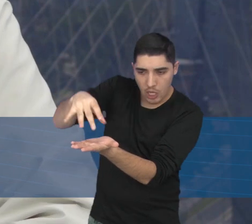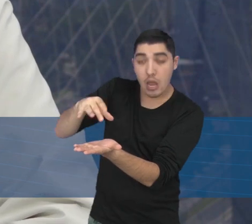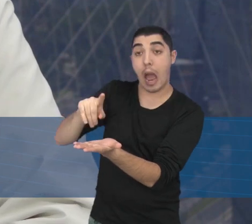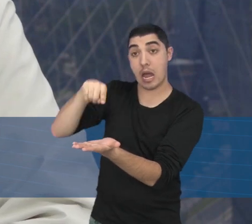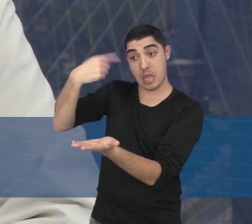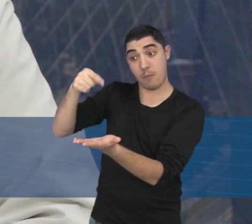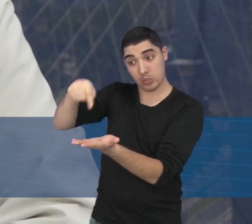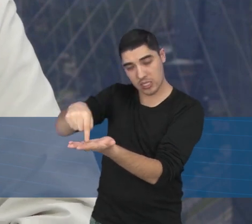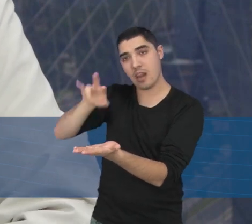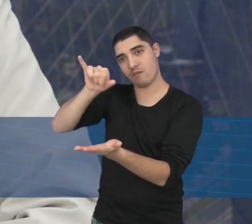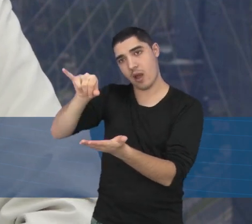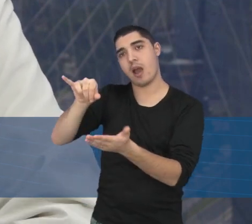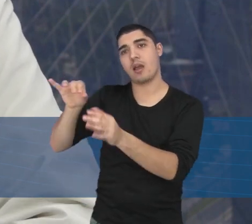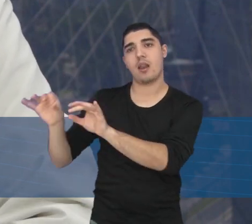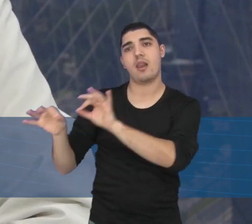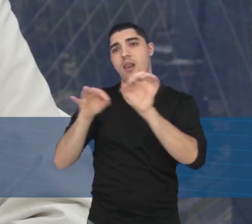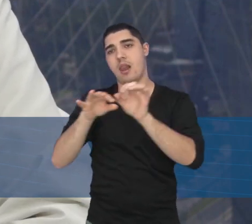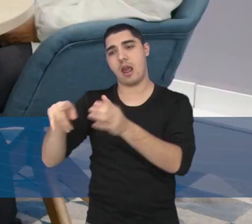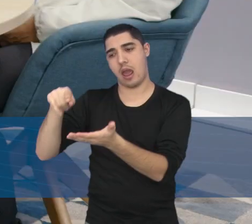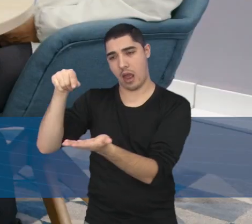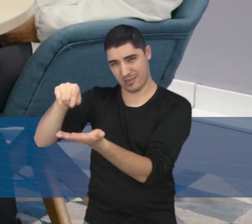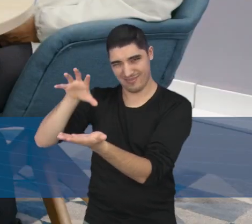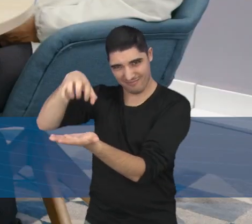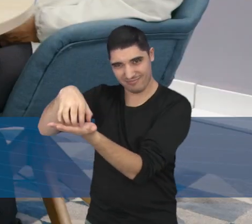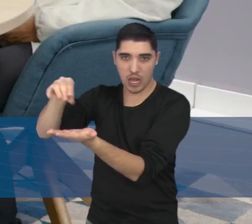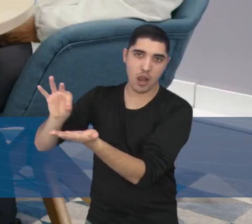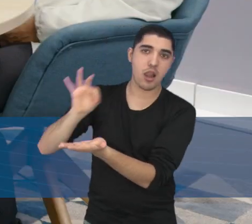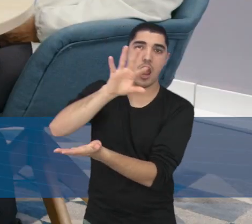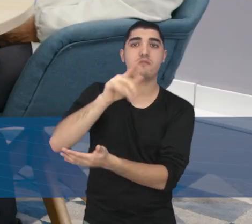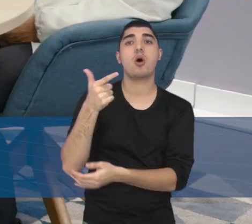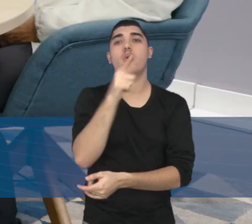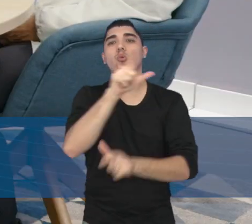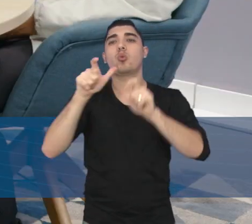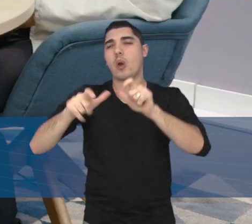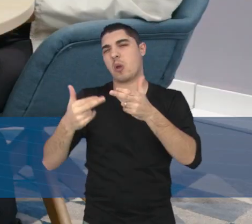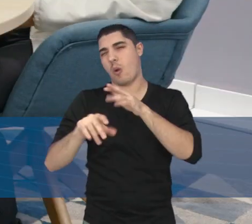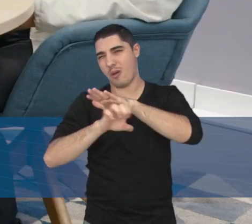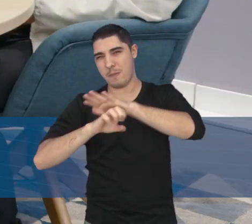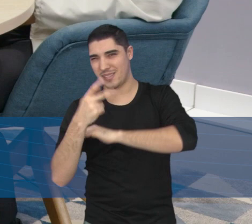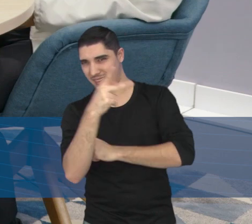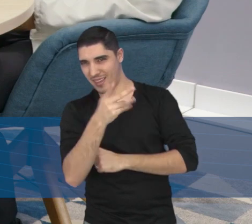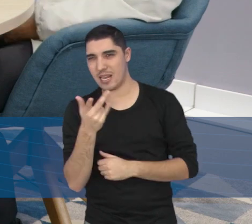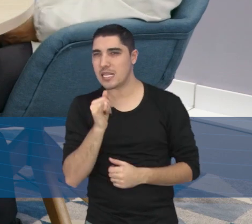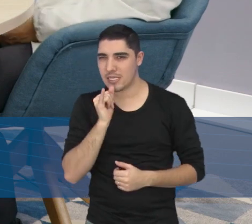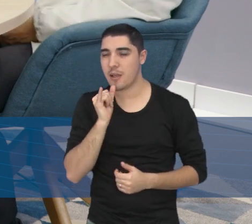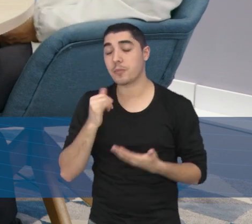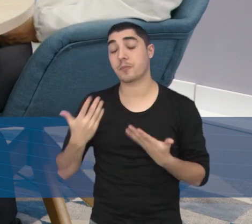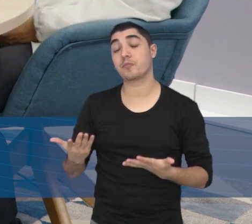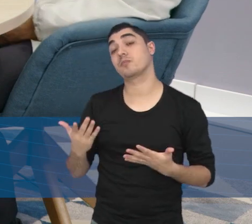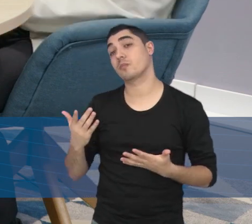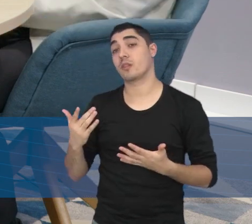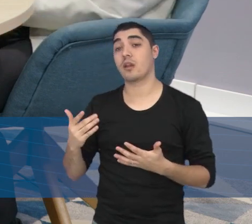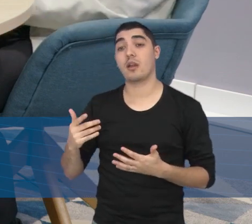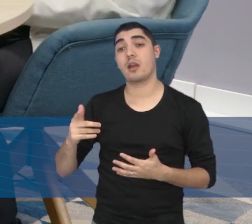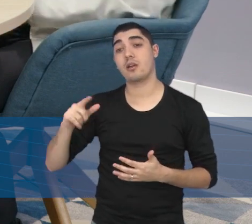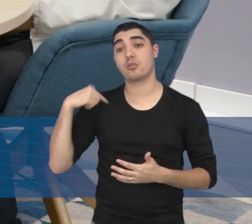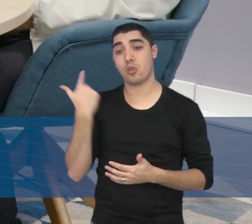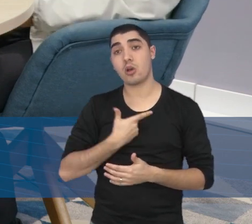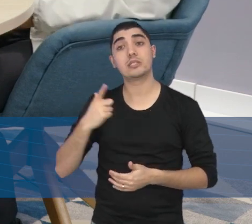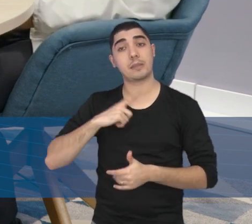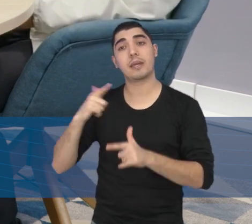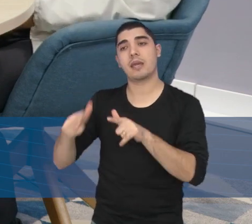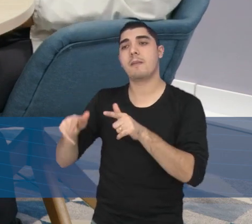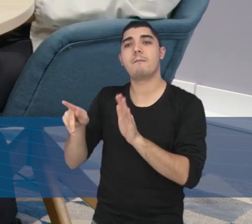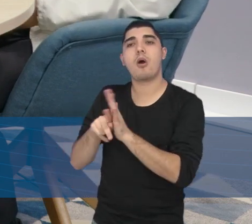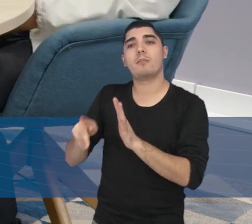direcionada para a GMC-Log, por exemplo. E nós fizemos também uma campanha, nós remodelamos aí, também no assunto de pilhas